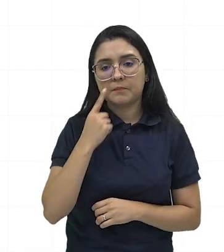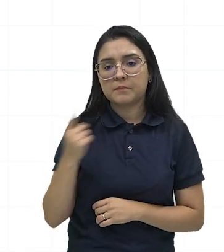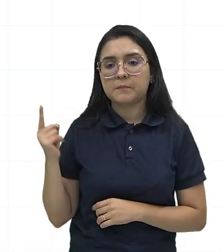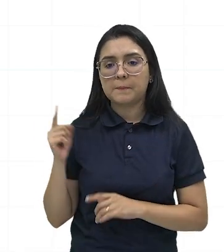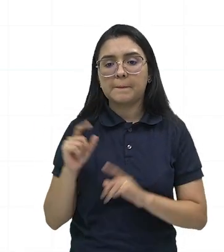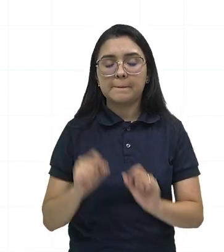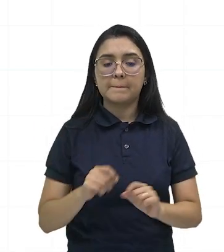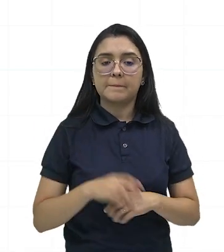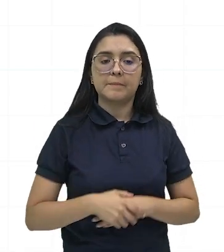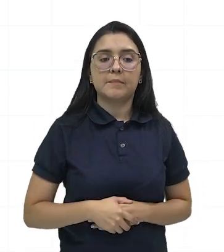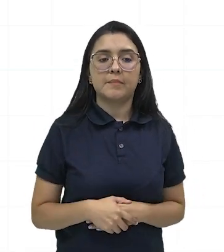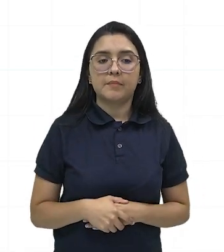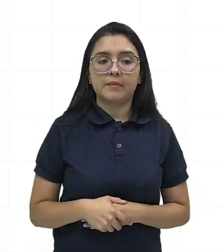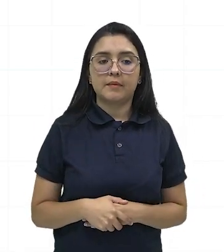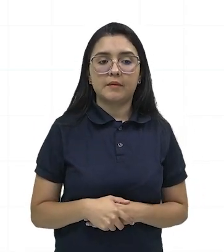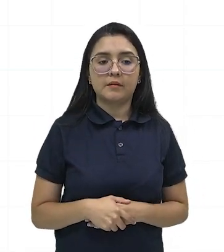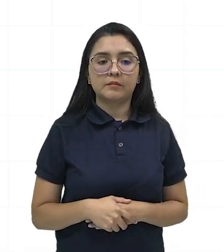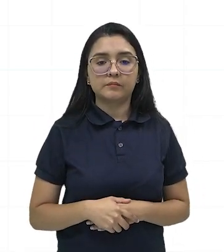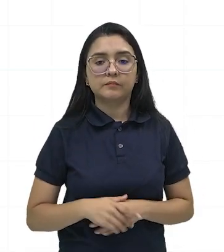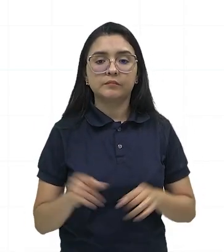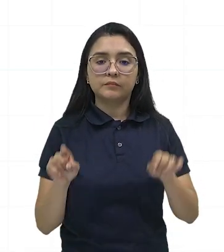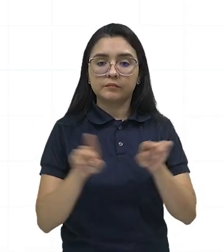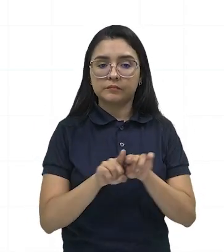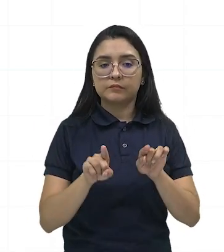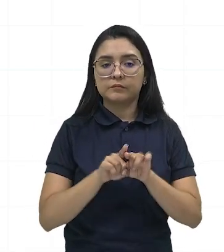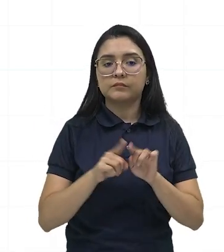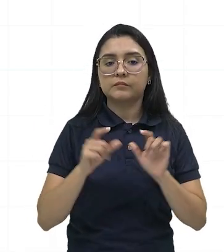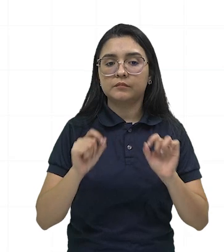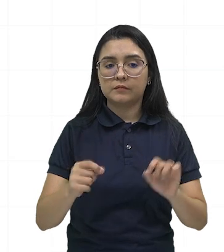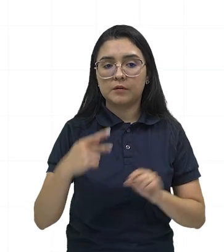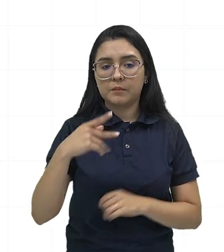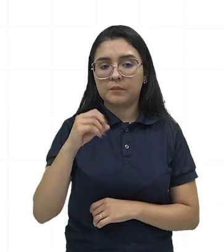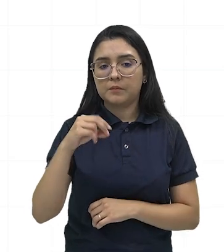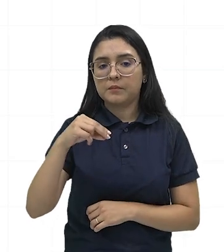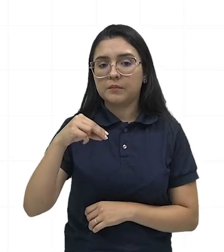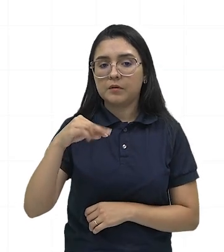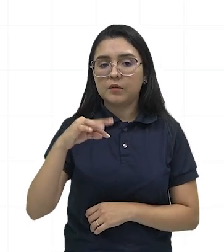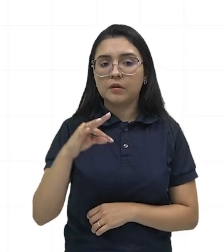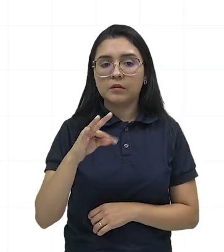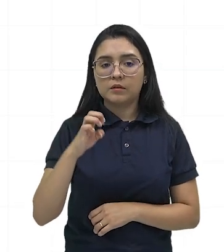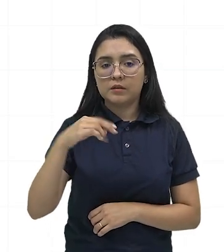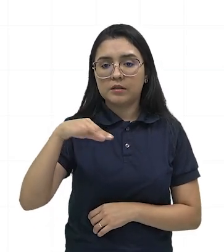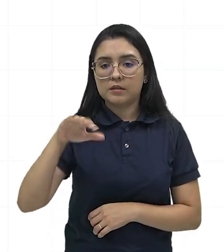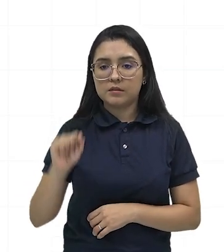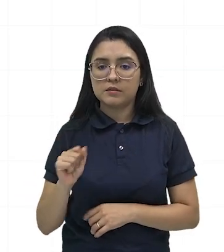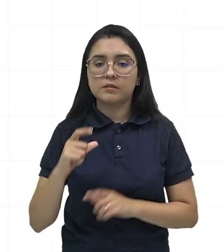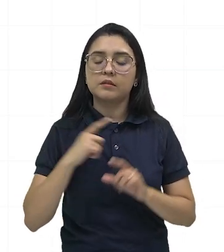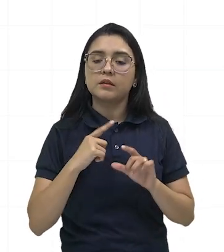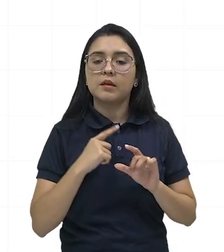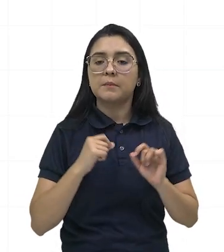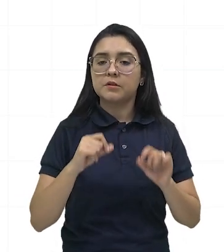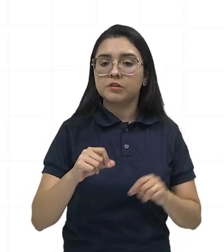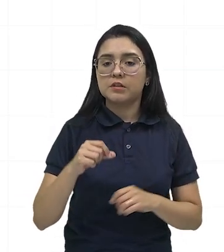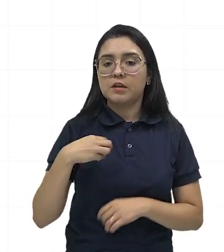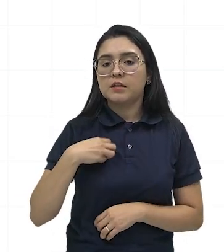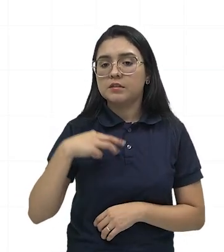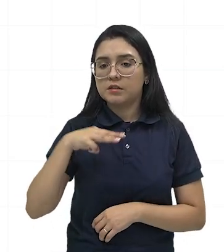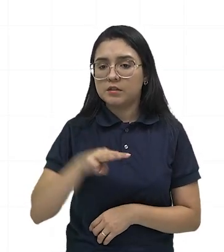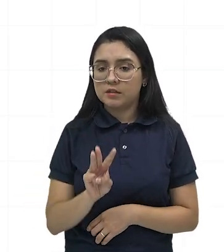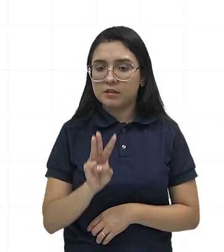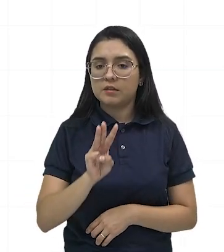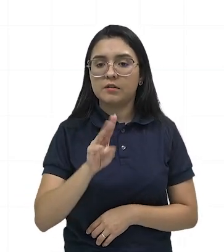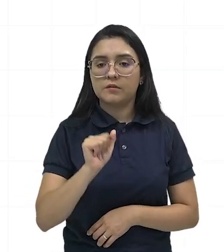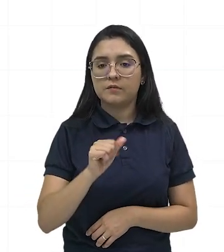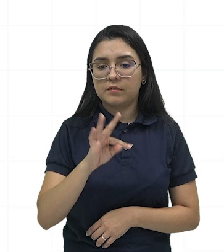a potência ela é uma grandeza física escalar, medida em watts. Então a gente tem esse W